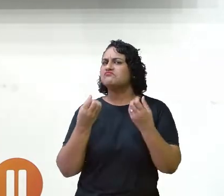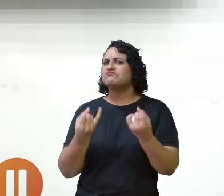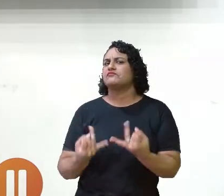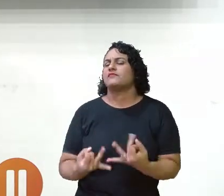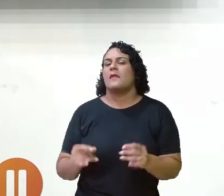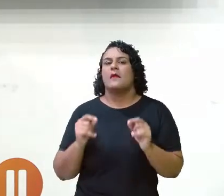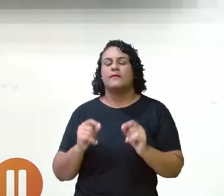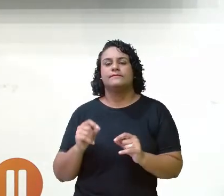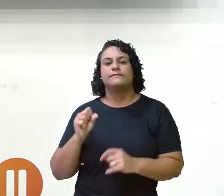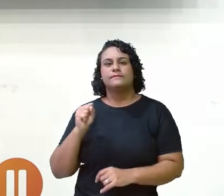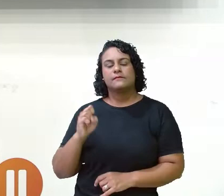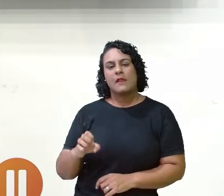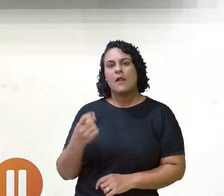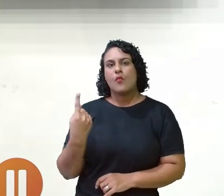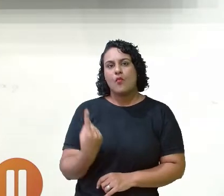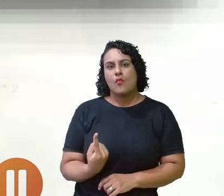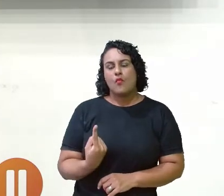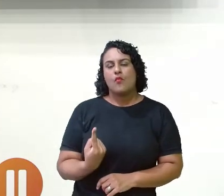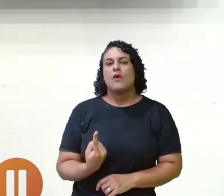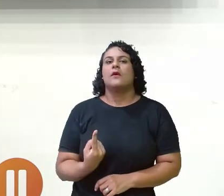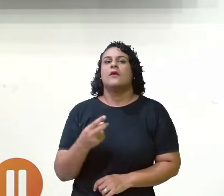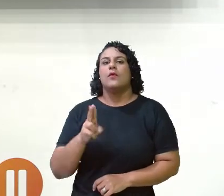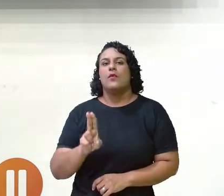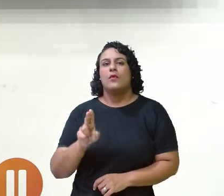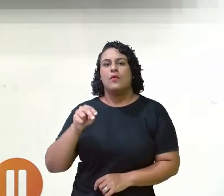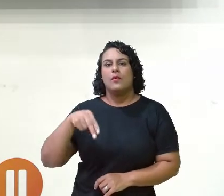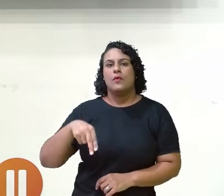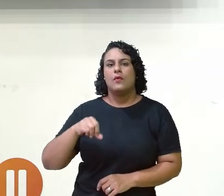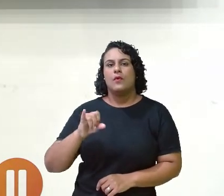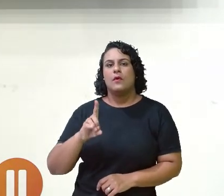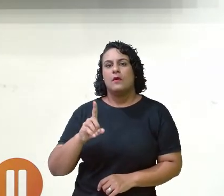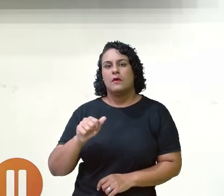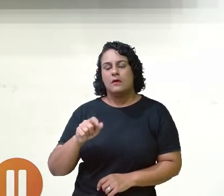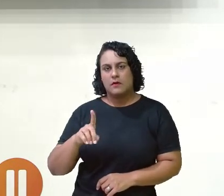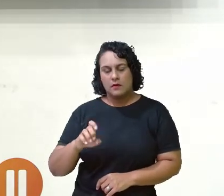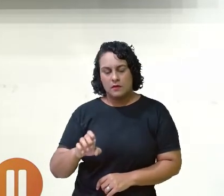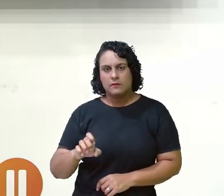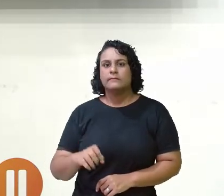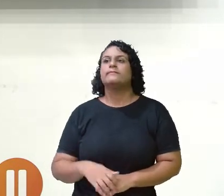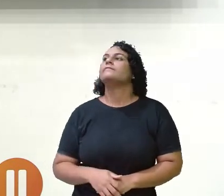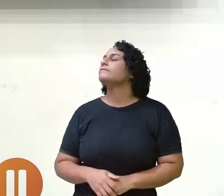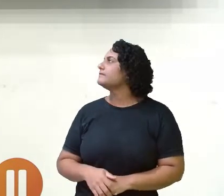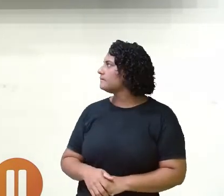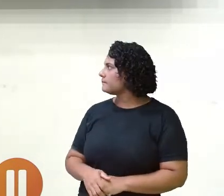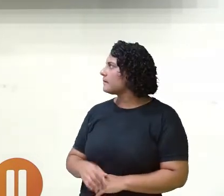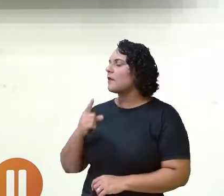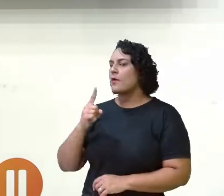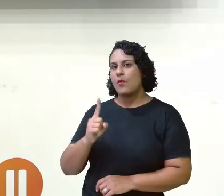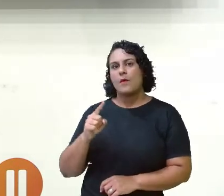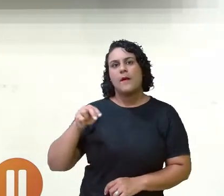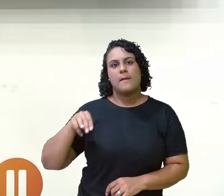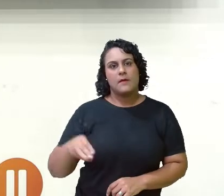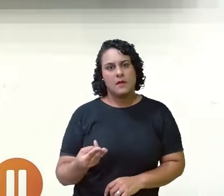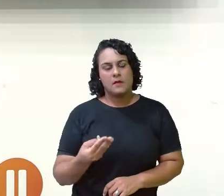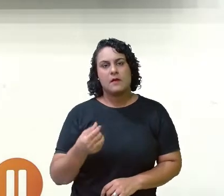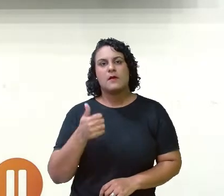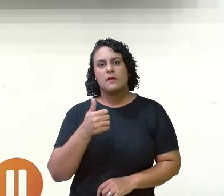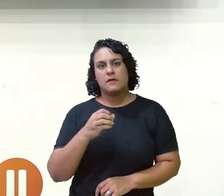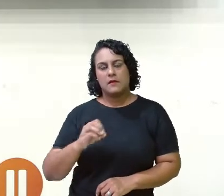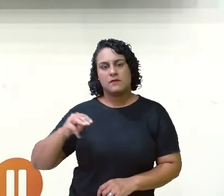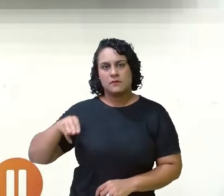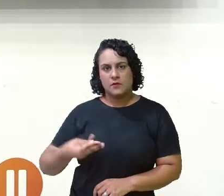dizer? Se eu tivesse uma unidade, por exemplo, 1 milhão, 10 milhões, 100 milhões.